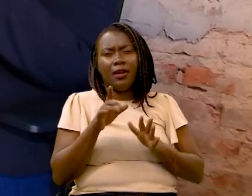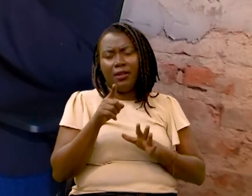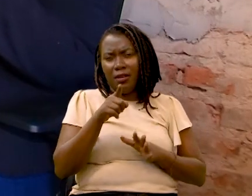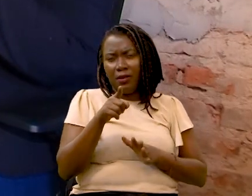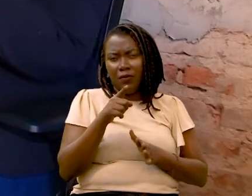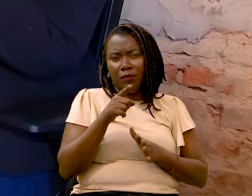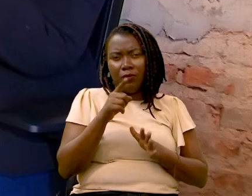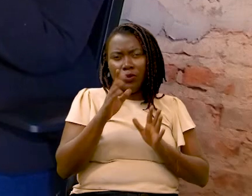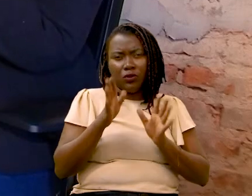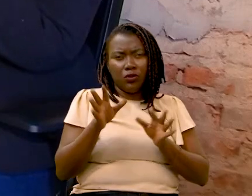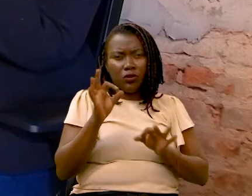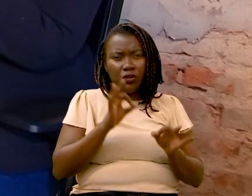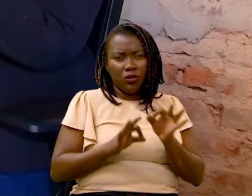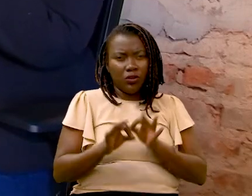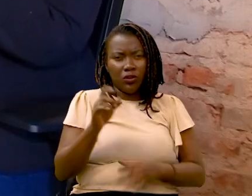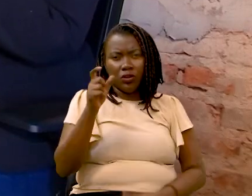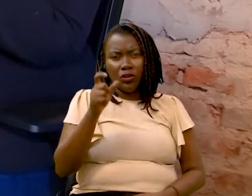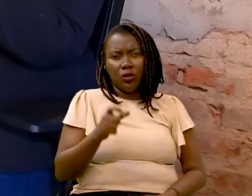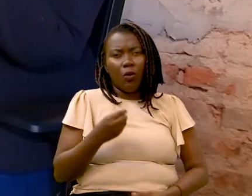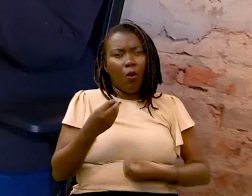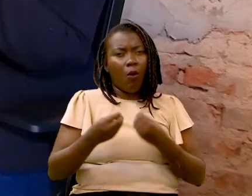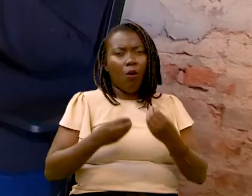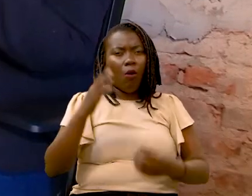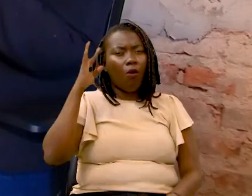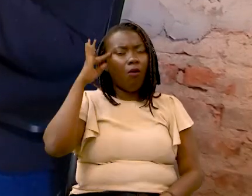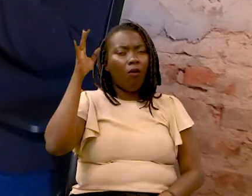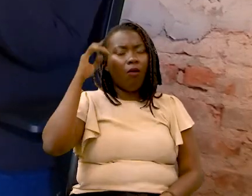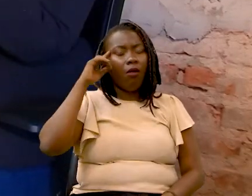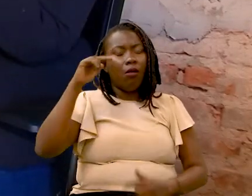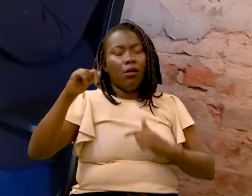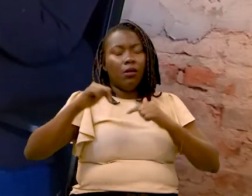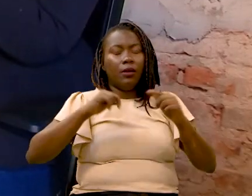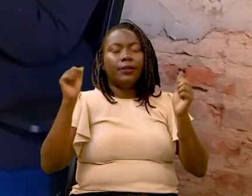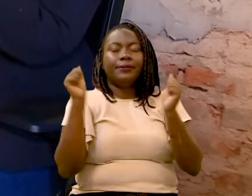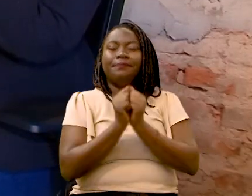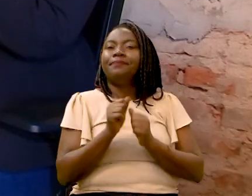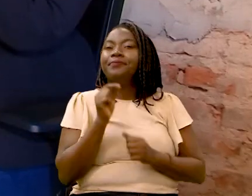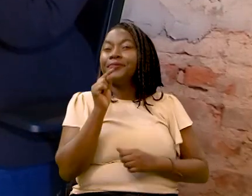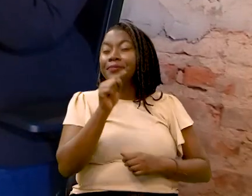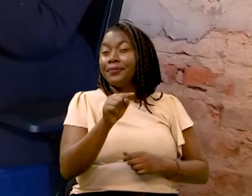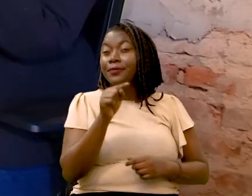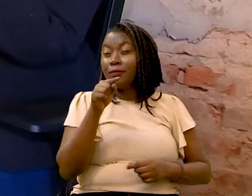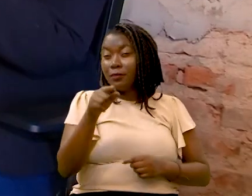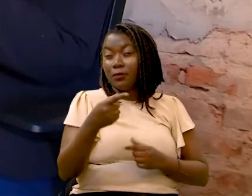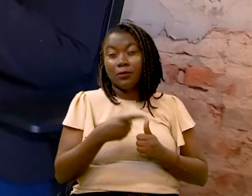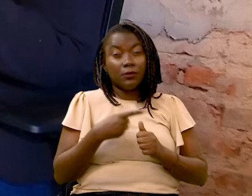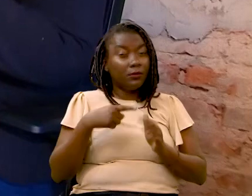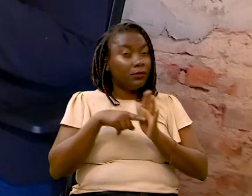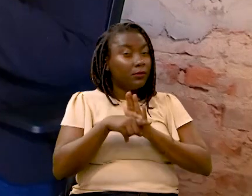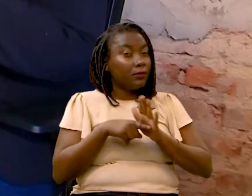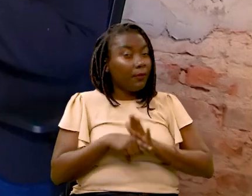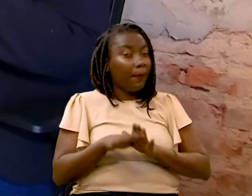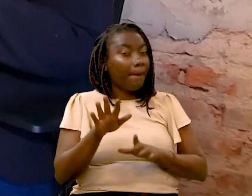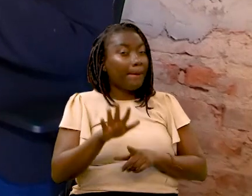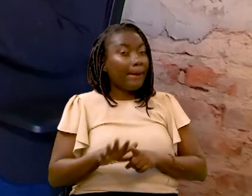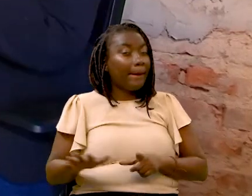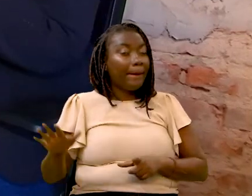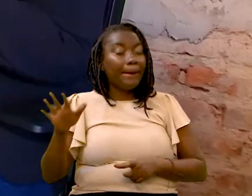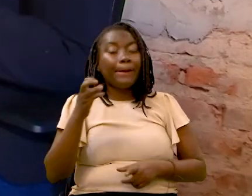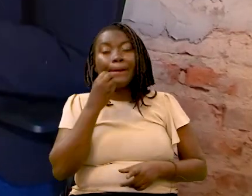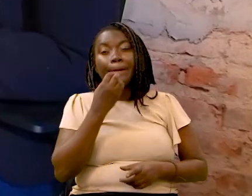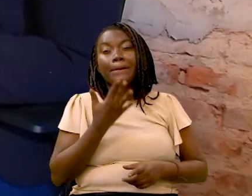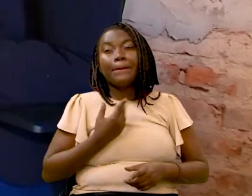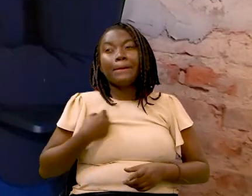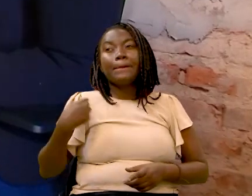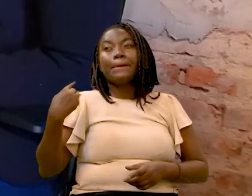início você formatou esse modelo, como foi pensar em trabalhar com isso? Você primeiro foi fazer uma pesquisa de mercado,